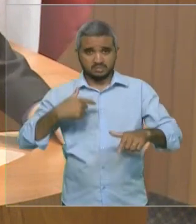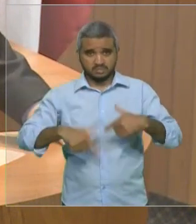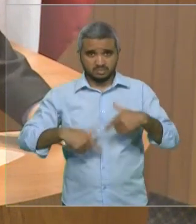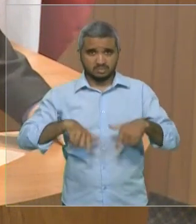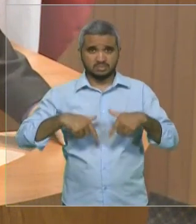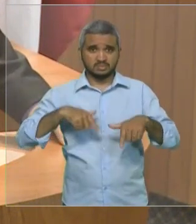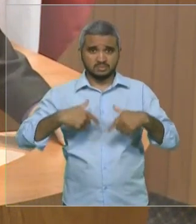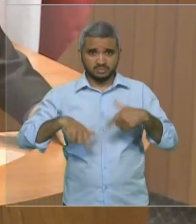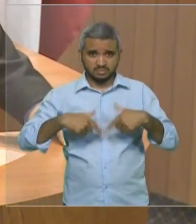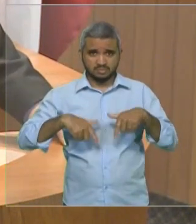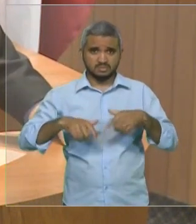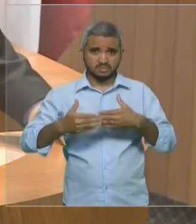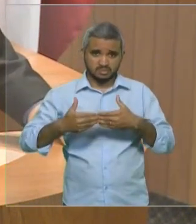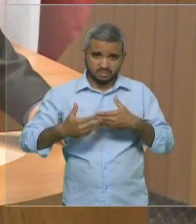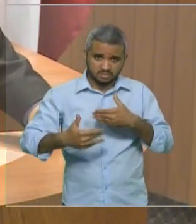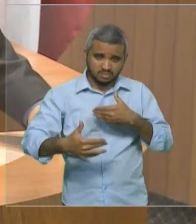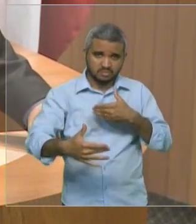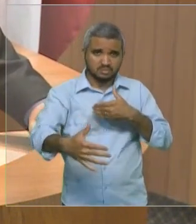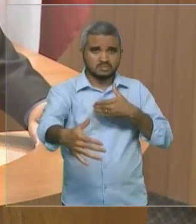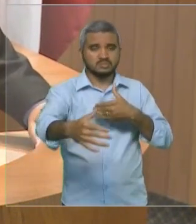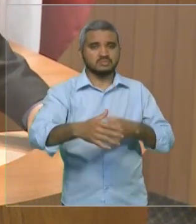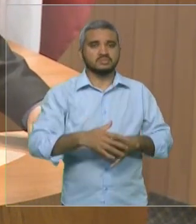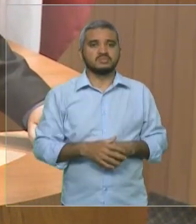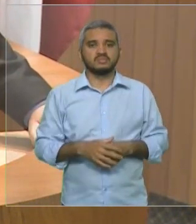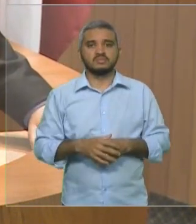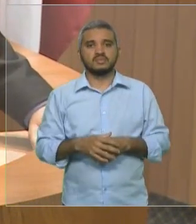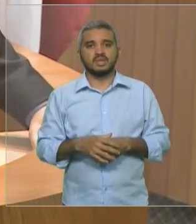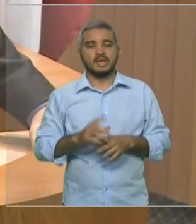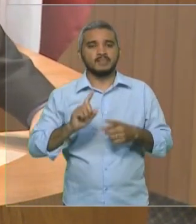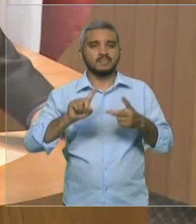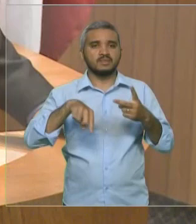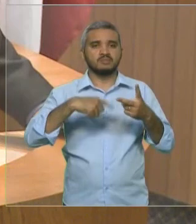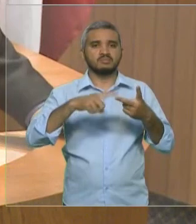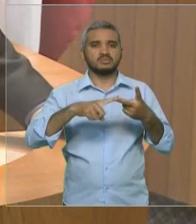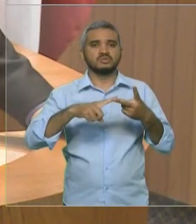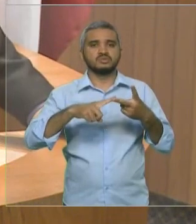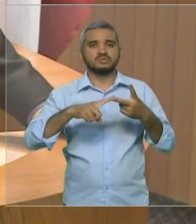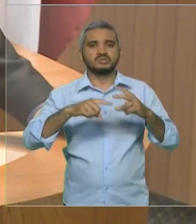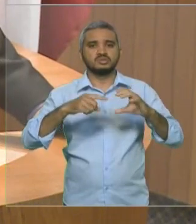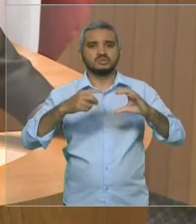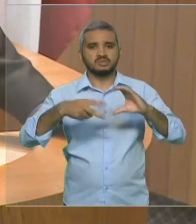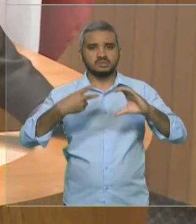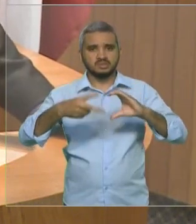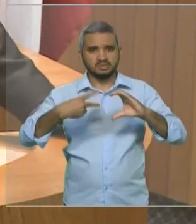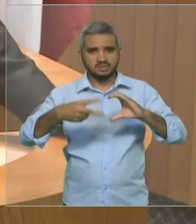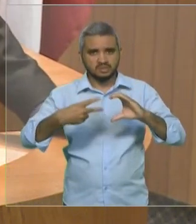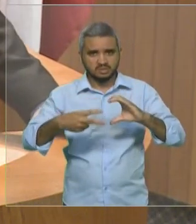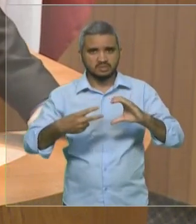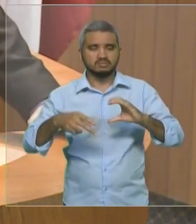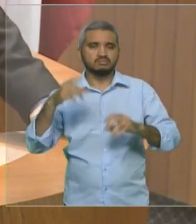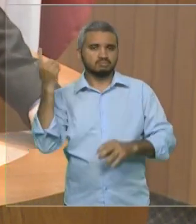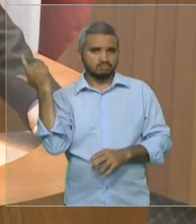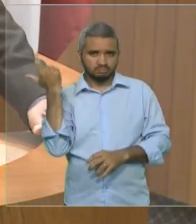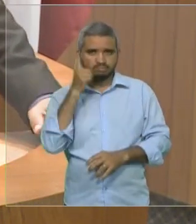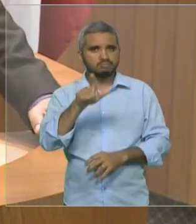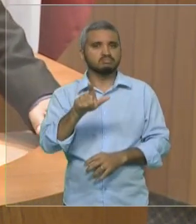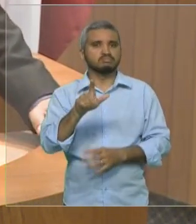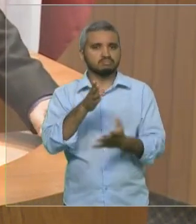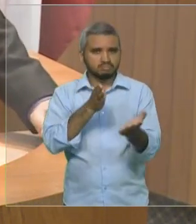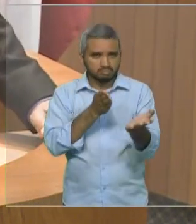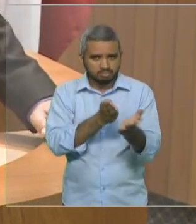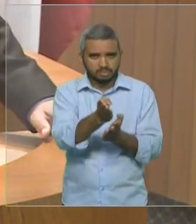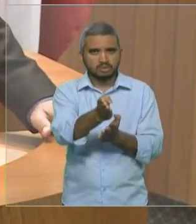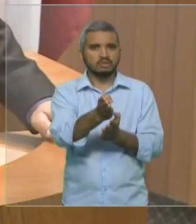continuando a obra. Depois passou pela Câmara de Vereadores, que unanimemente aprovou. Deputado Edivaldo,